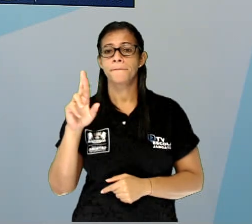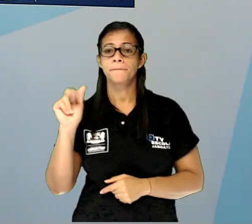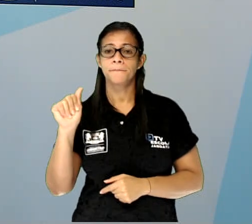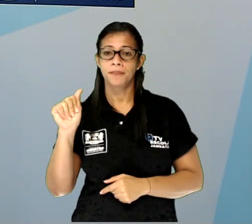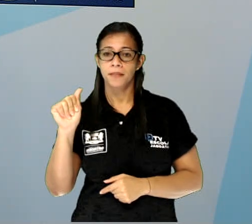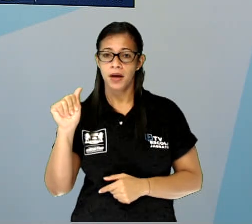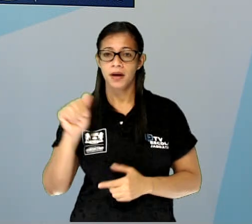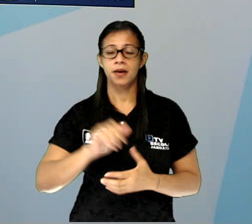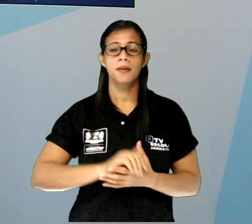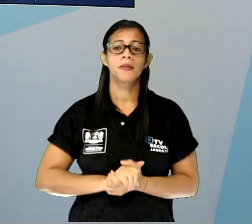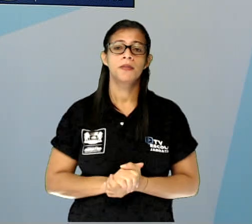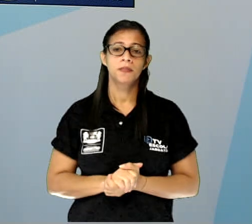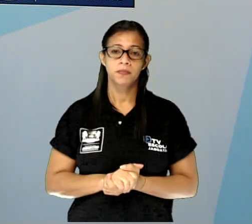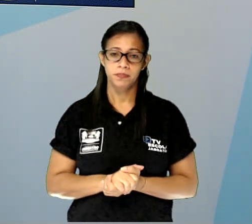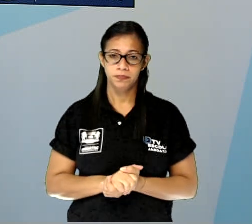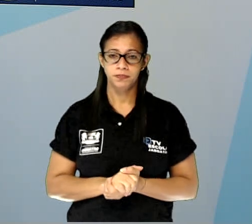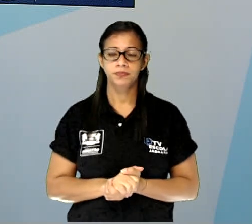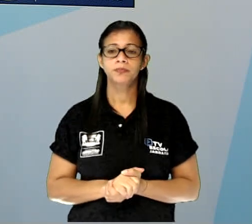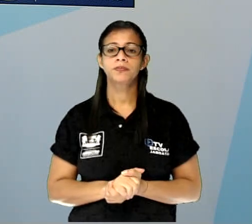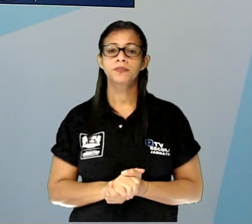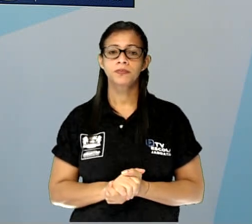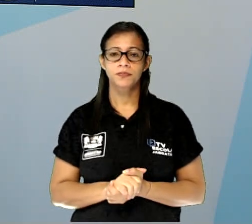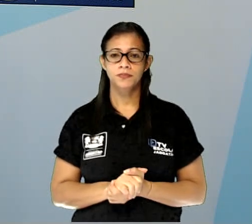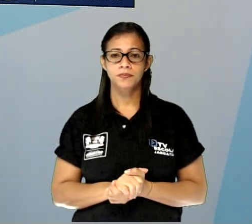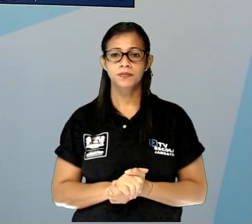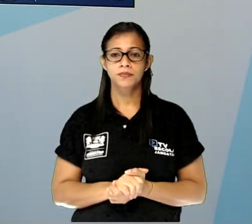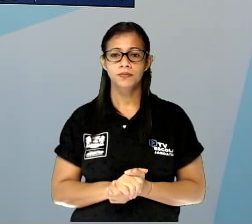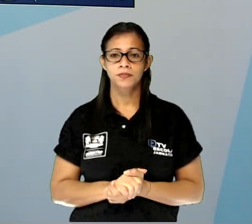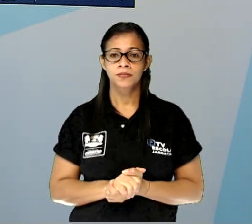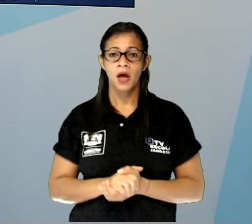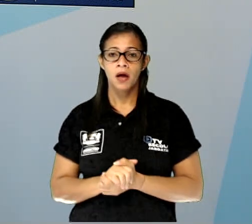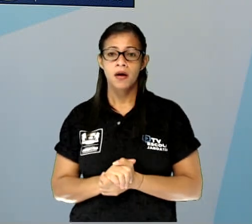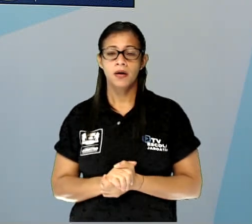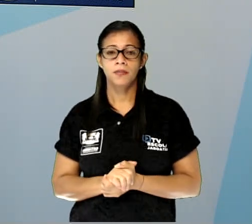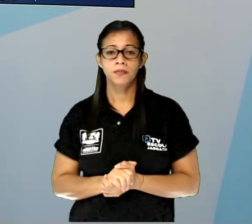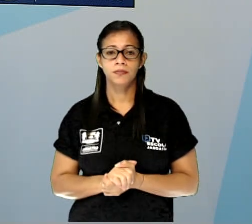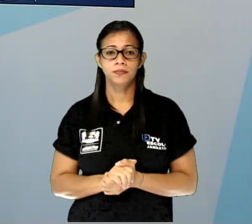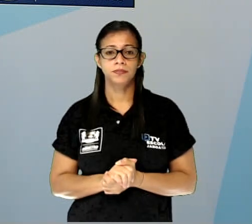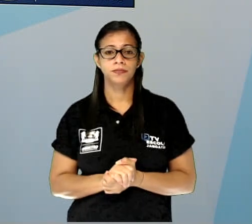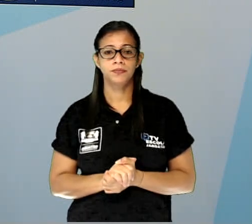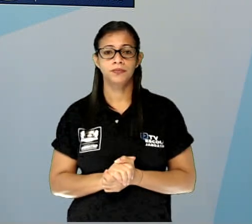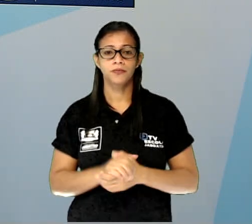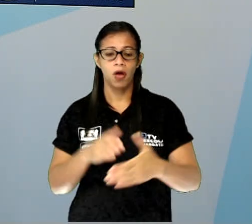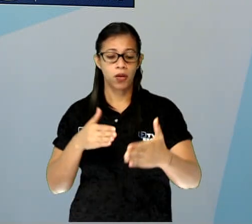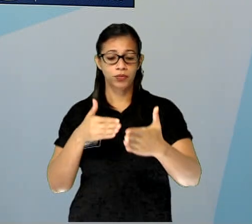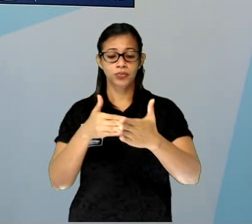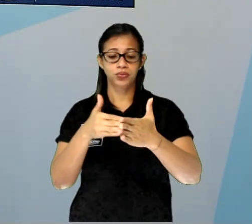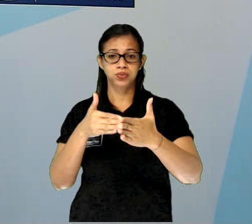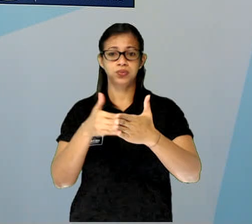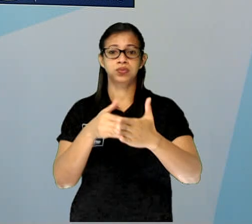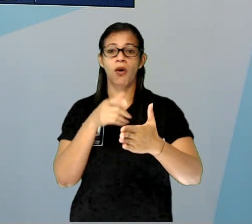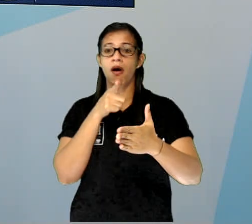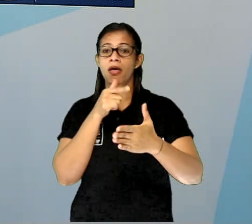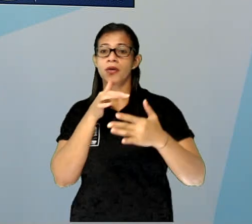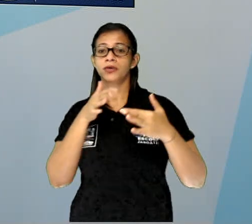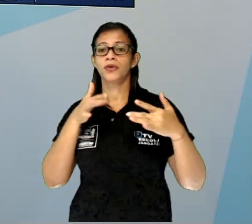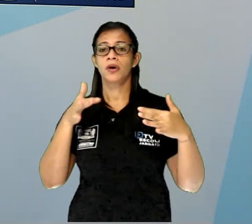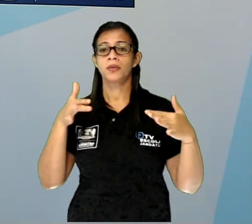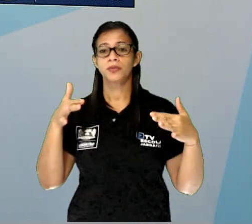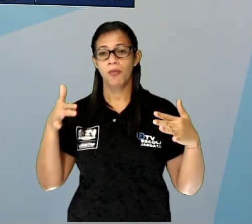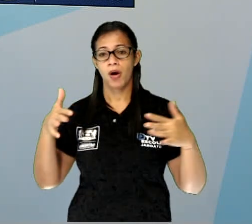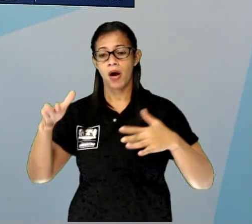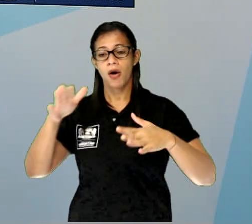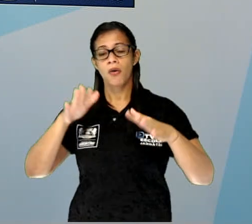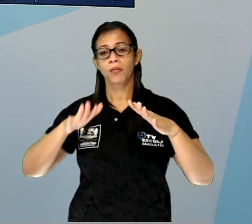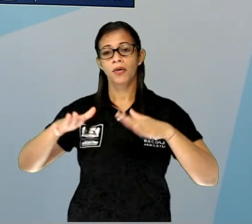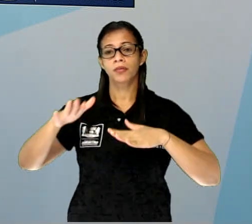restinga, mas vai estar entrando ali, barrando também a ação do mar, das correntes marítimas ou da movimentação da